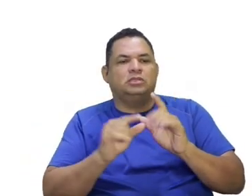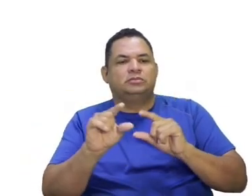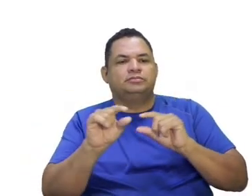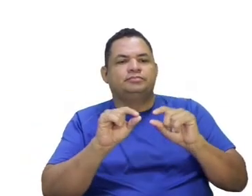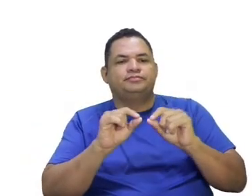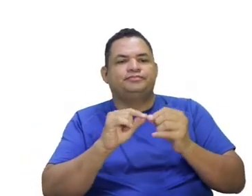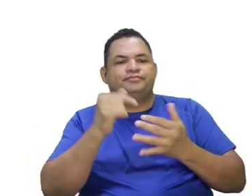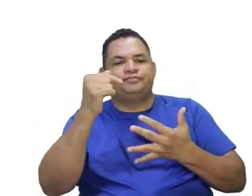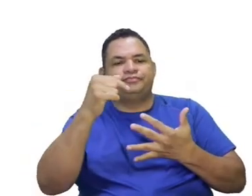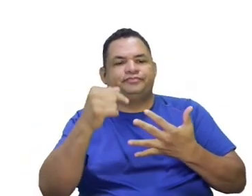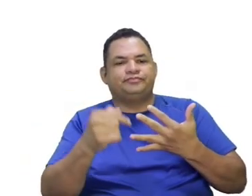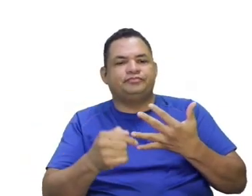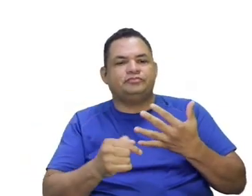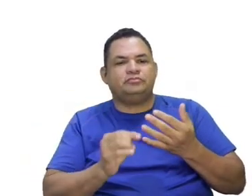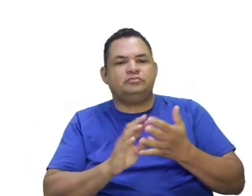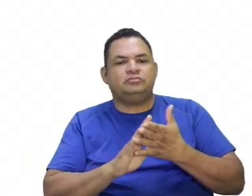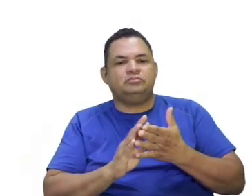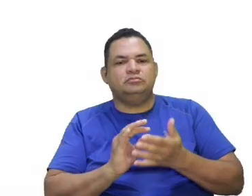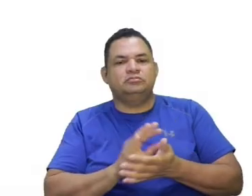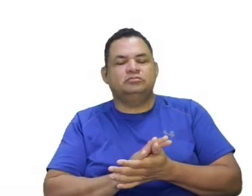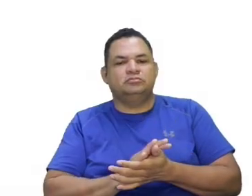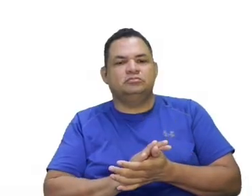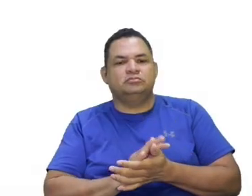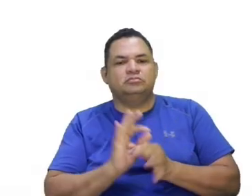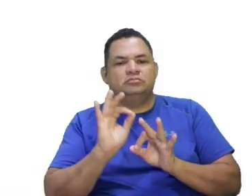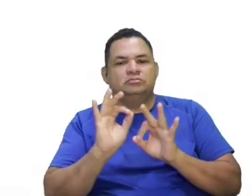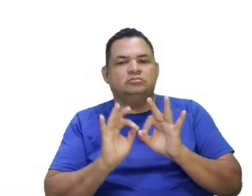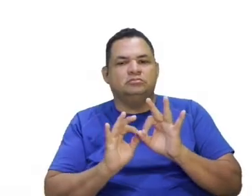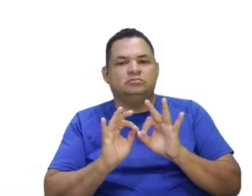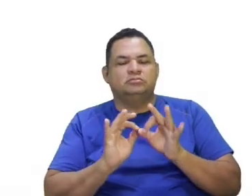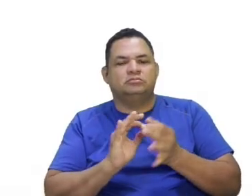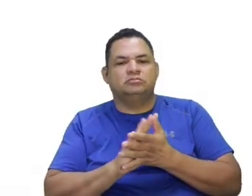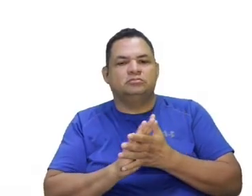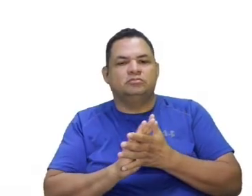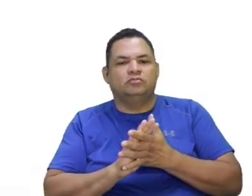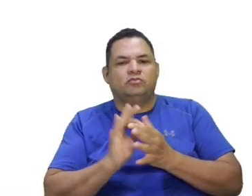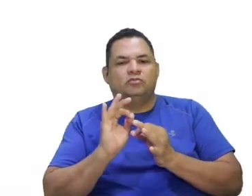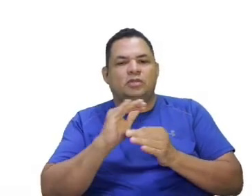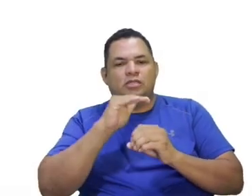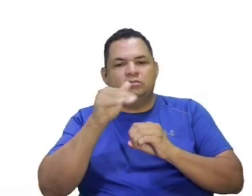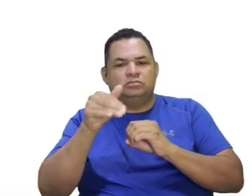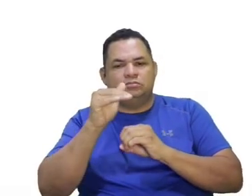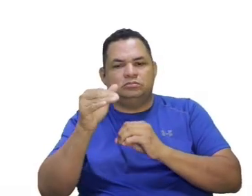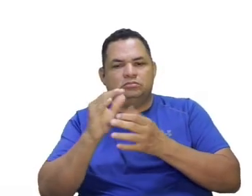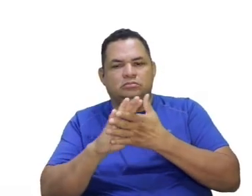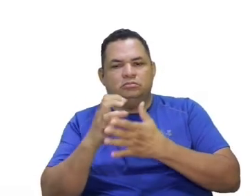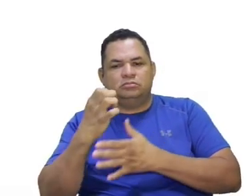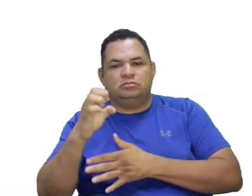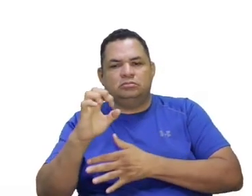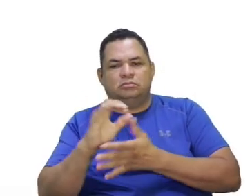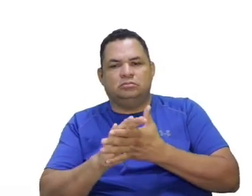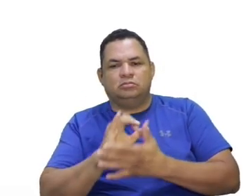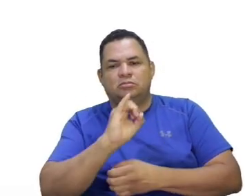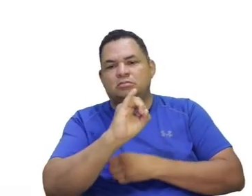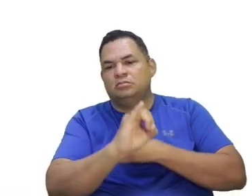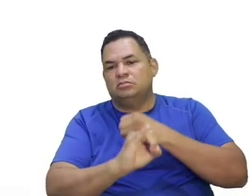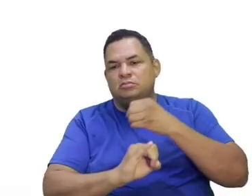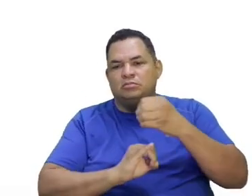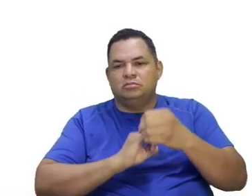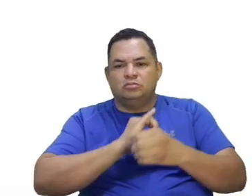Indique a opção que corresponde à configuração